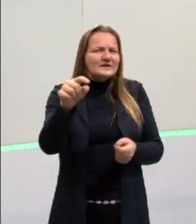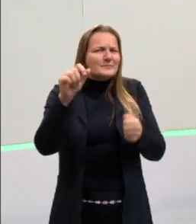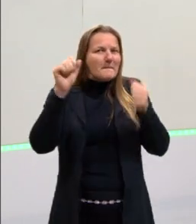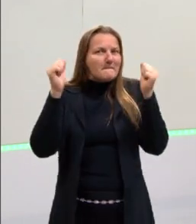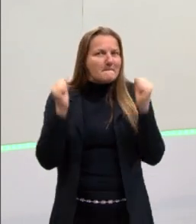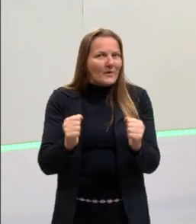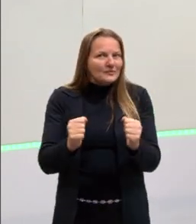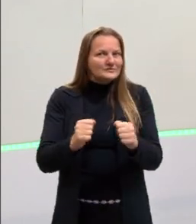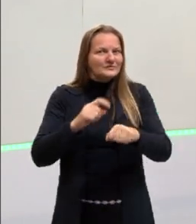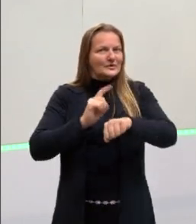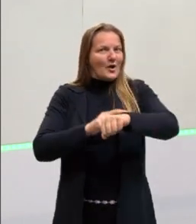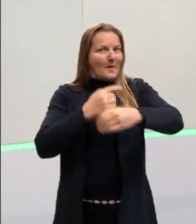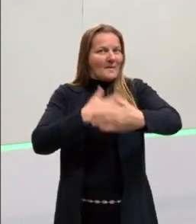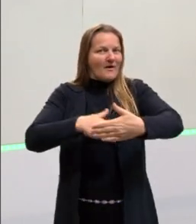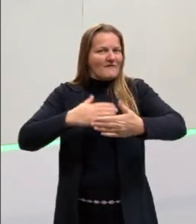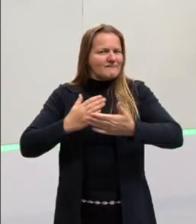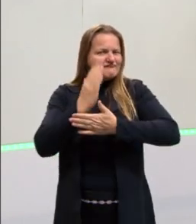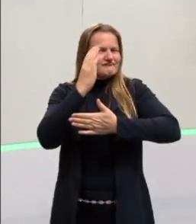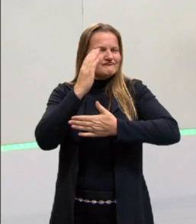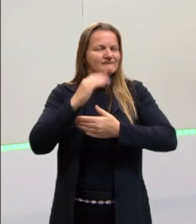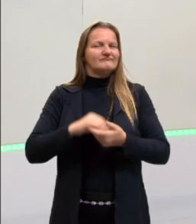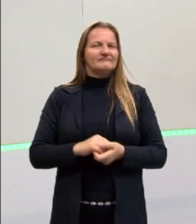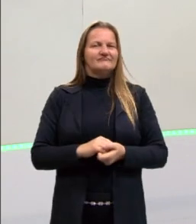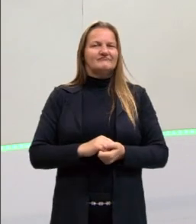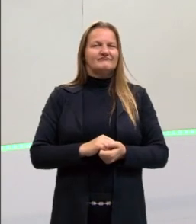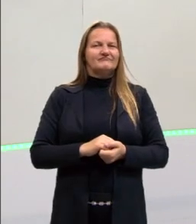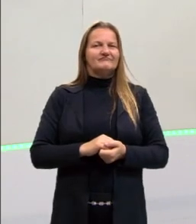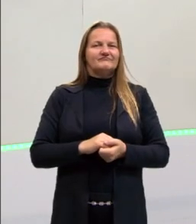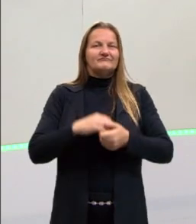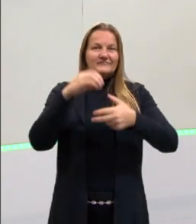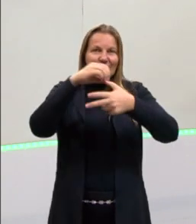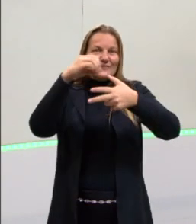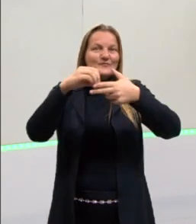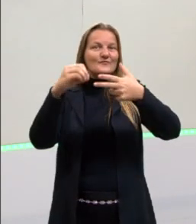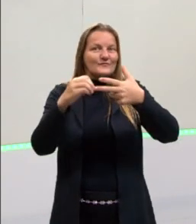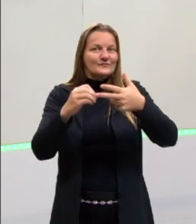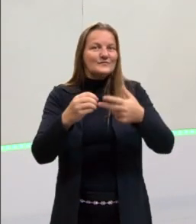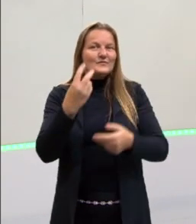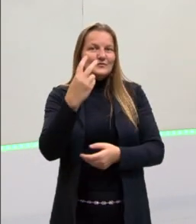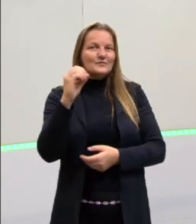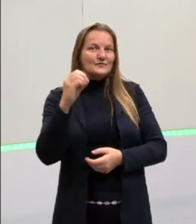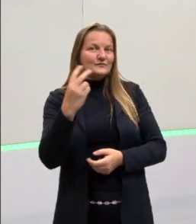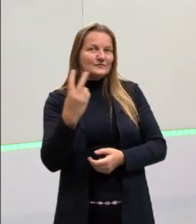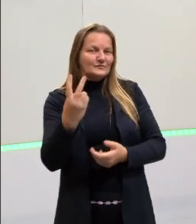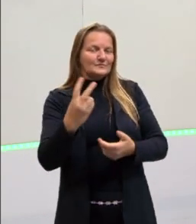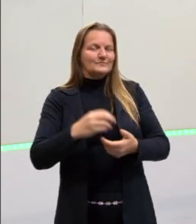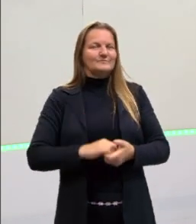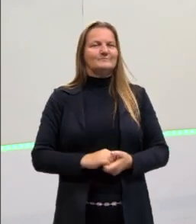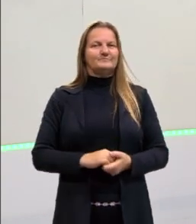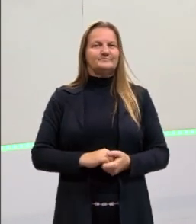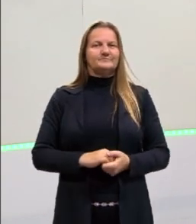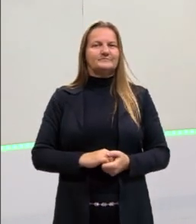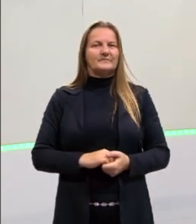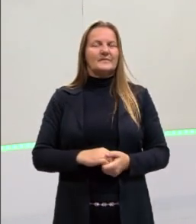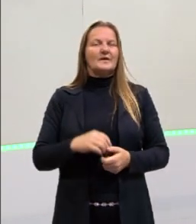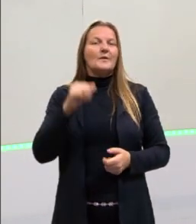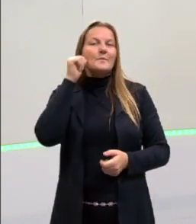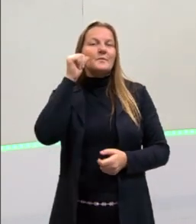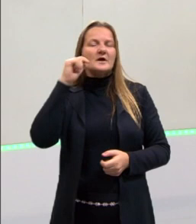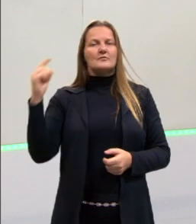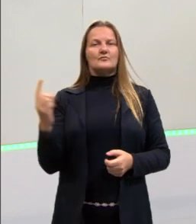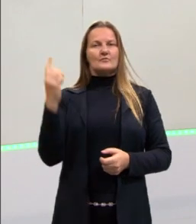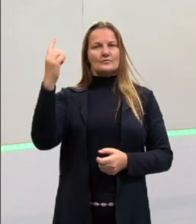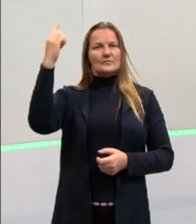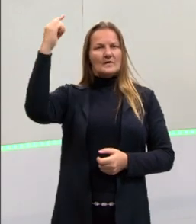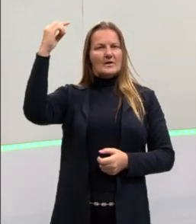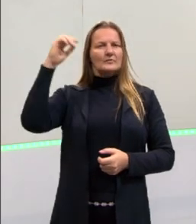possam serem aprovados na prova do Enem 2020 dois sou uma mulher